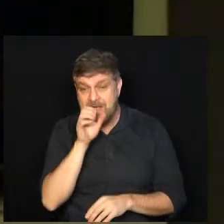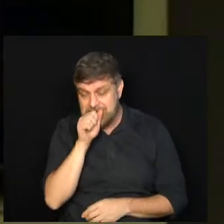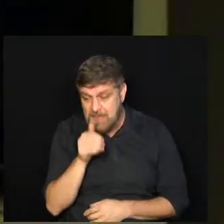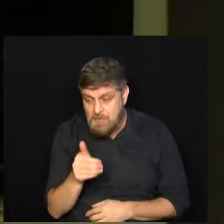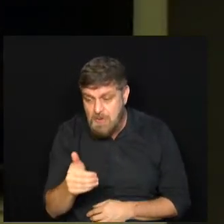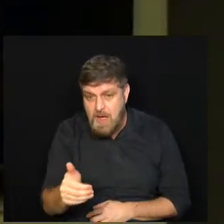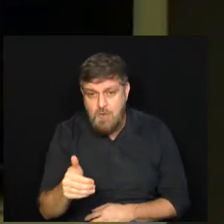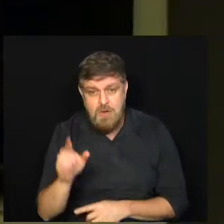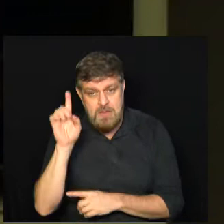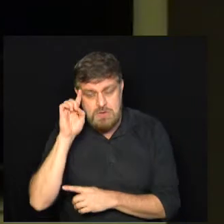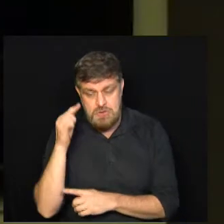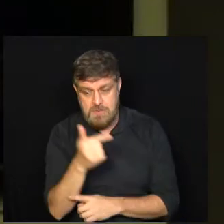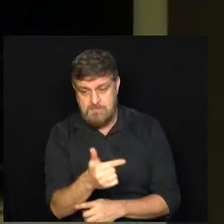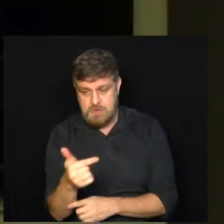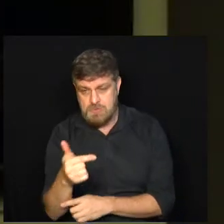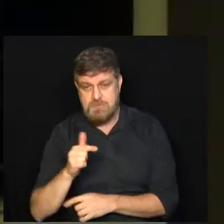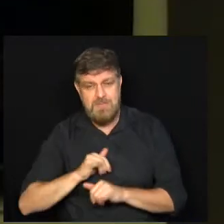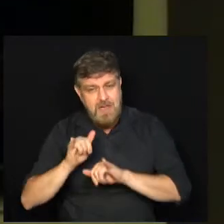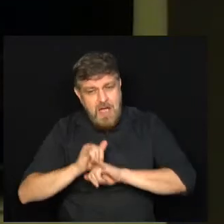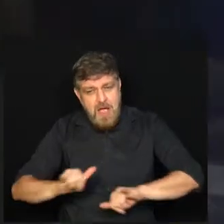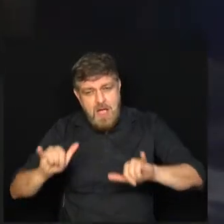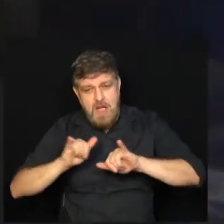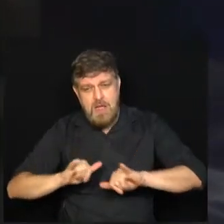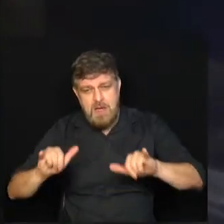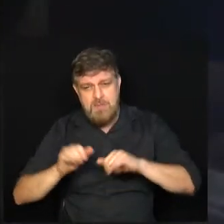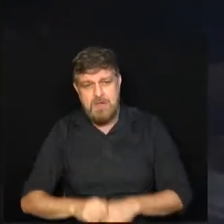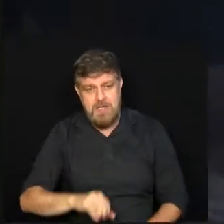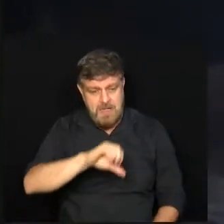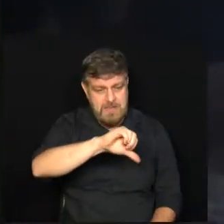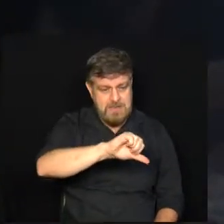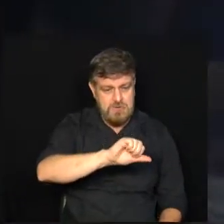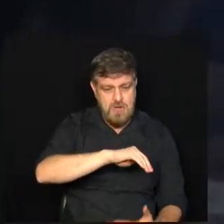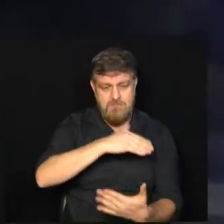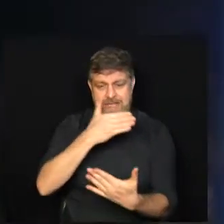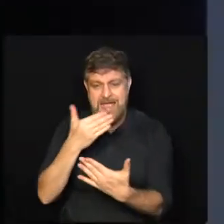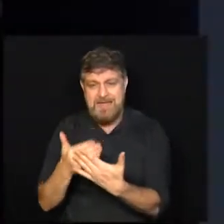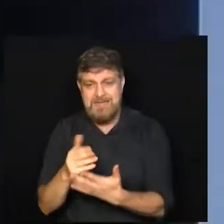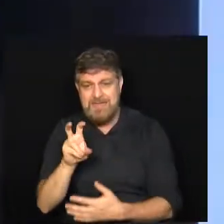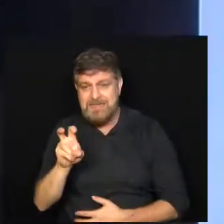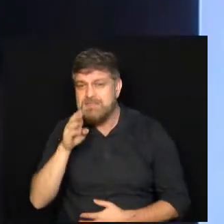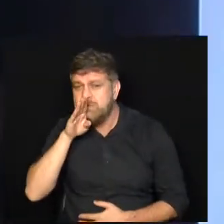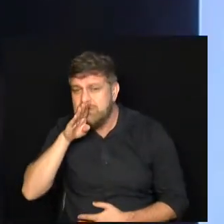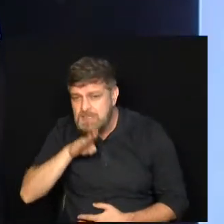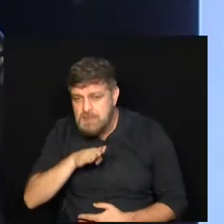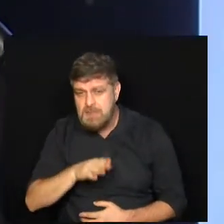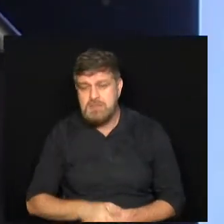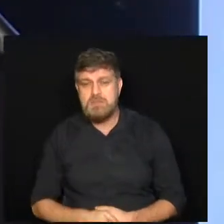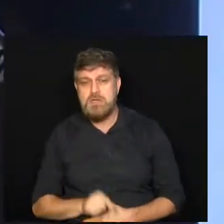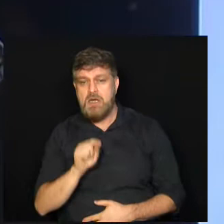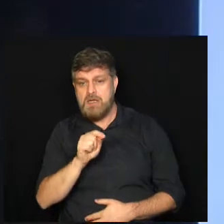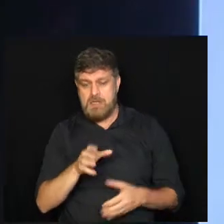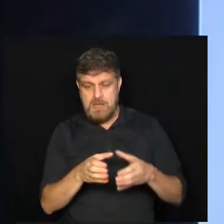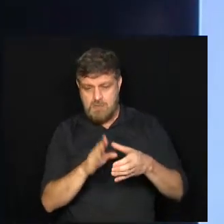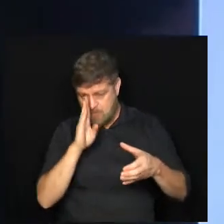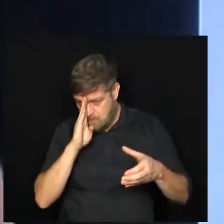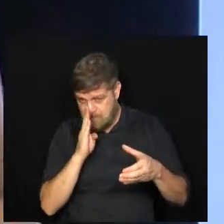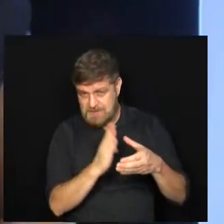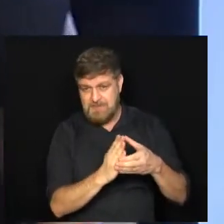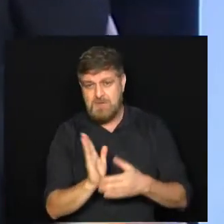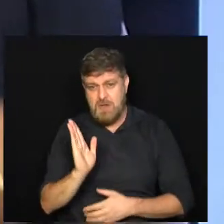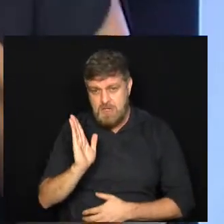Nós vamos fazer essa campanha das 9 às 17 horas. O alvo, como a Andréia já colocou,